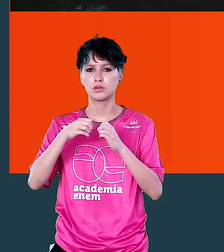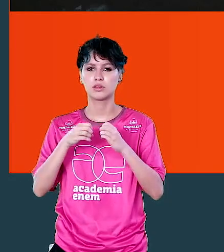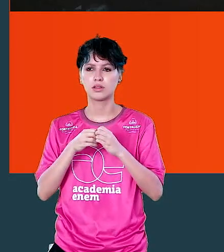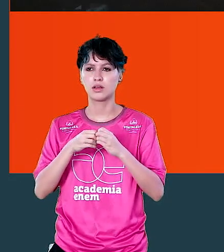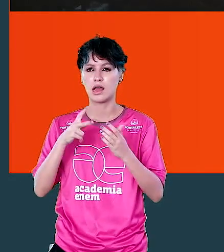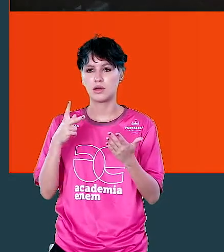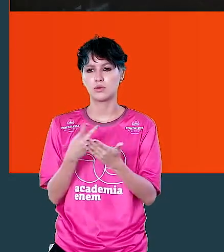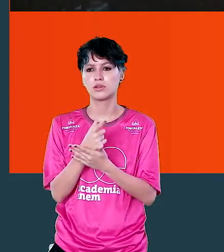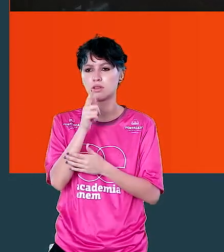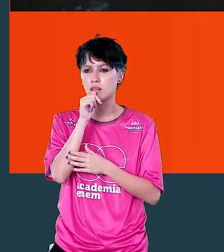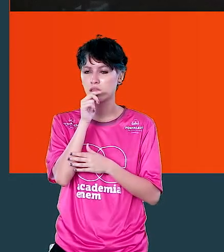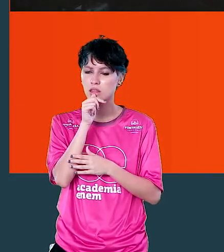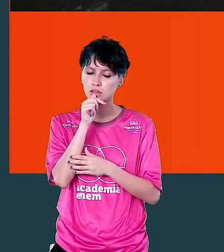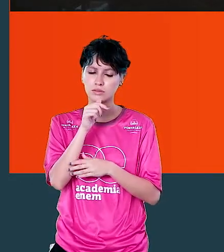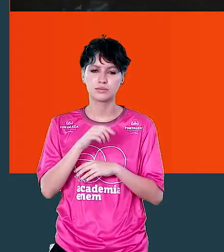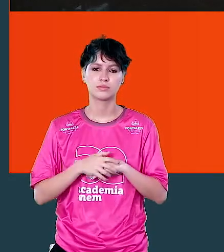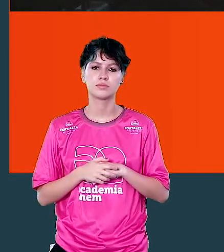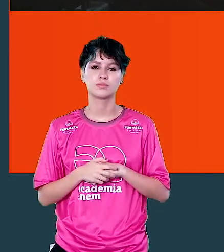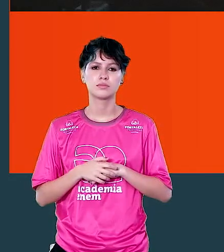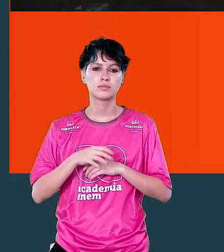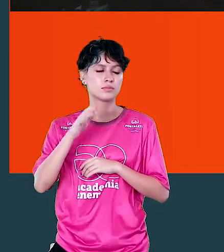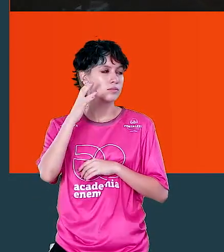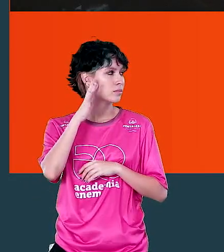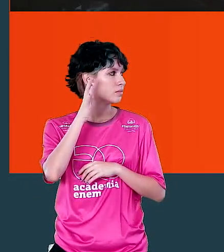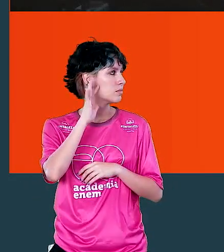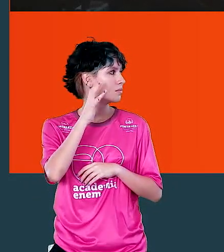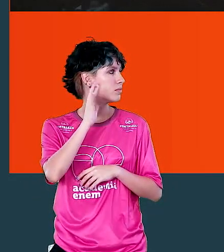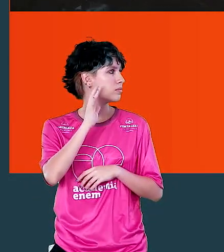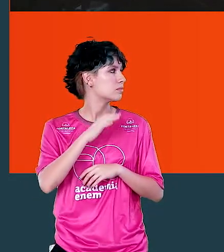Isso aqui é uma molécula de água, certo? Ó,